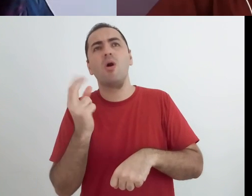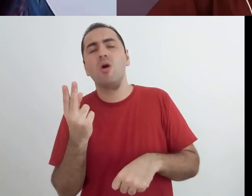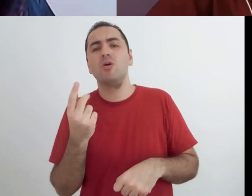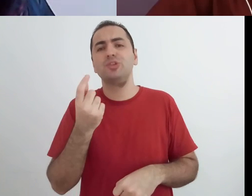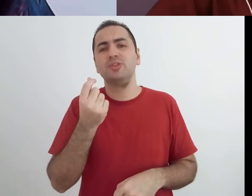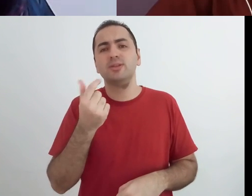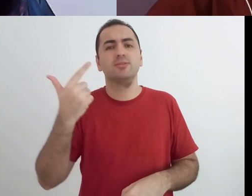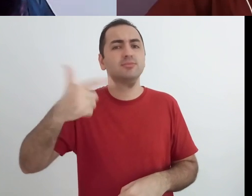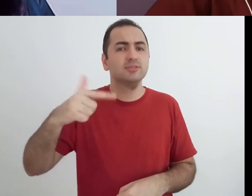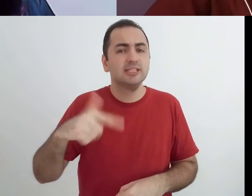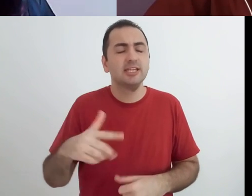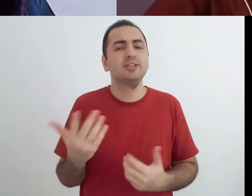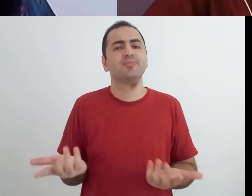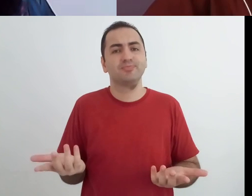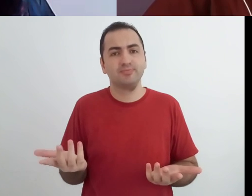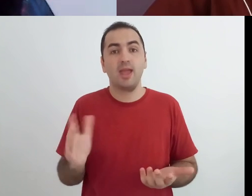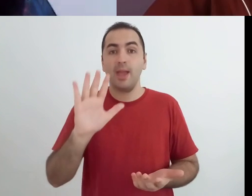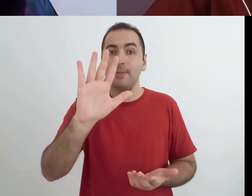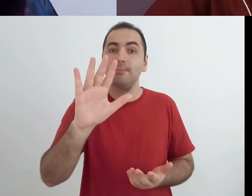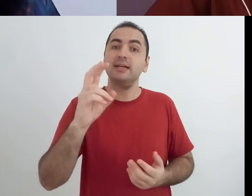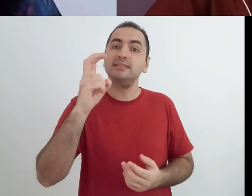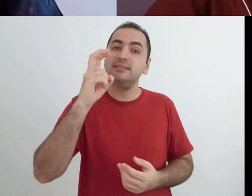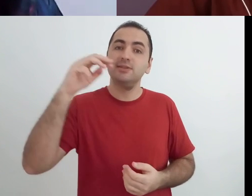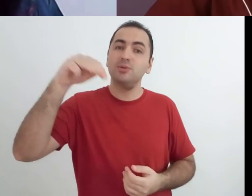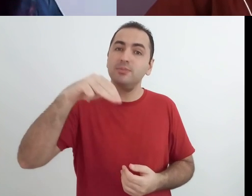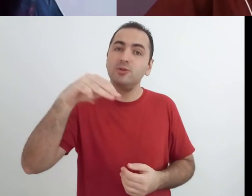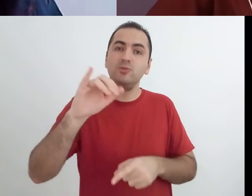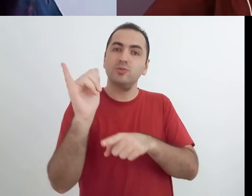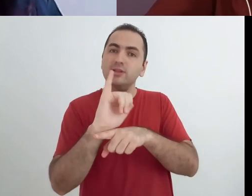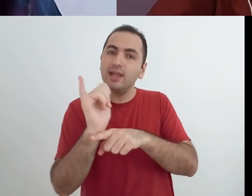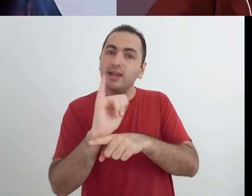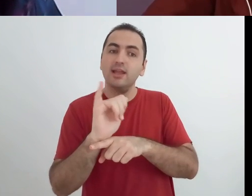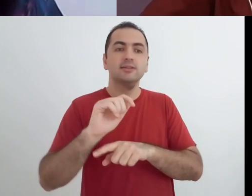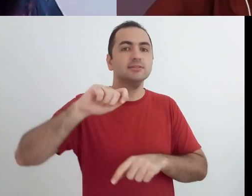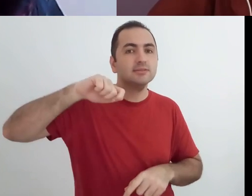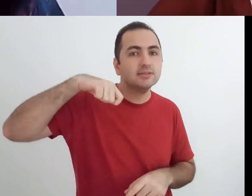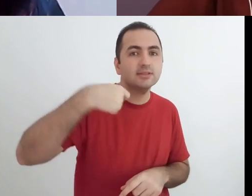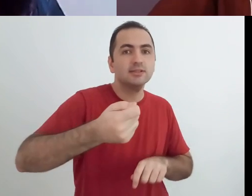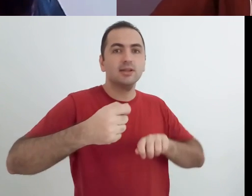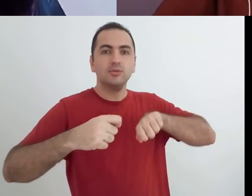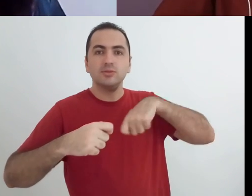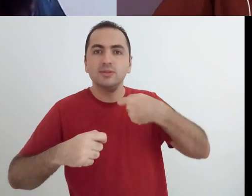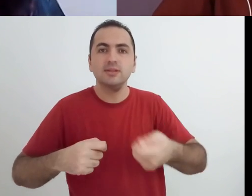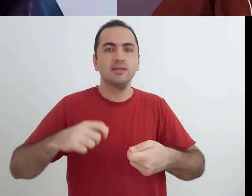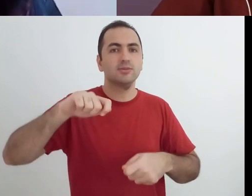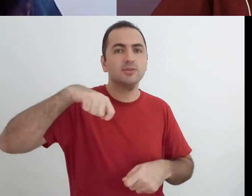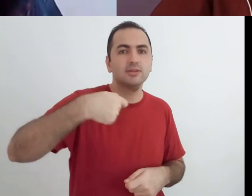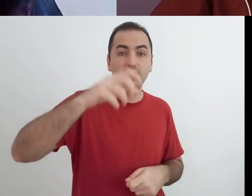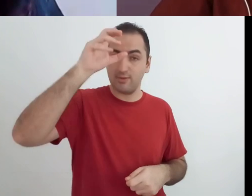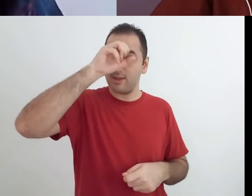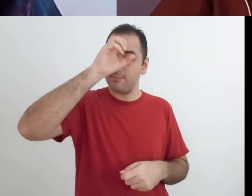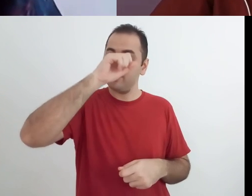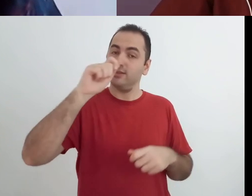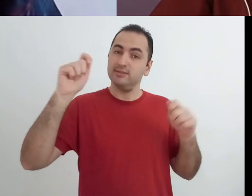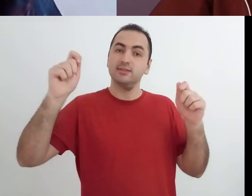mas 5 minutinhos num videozinho da internet, ele já aprendeu algum sinal novo, já é alguma coisa. Então